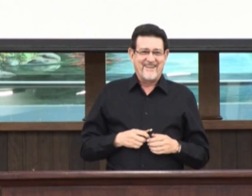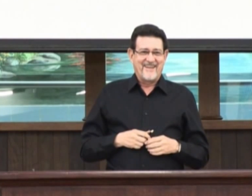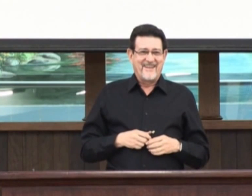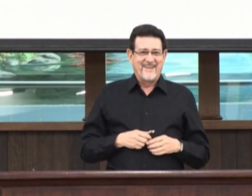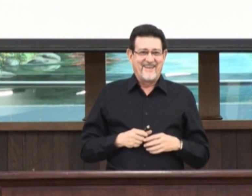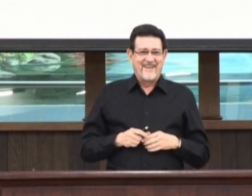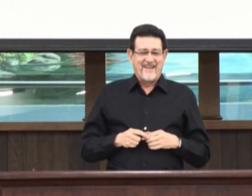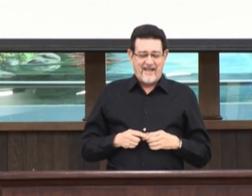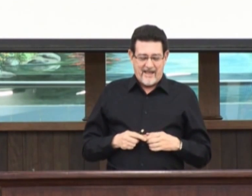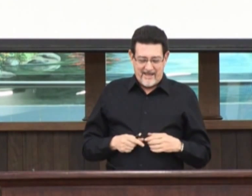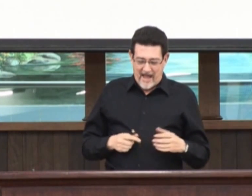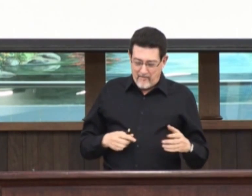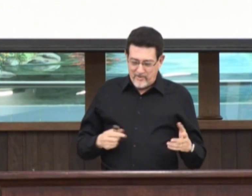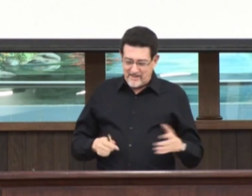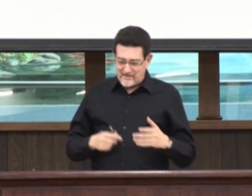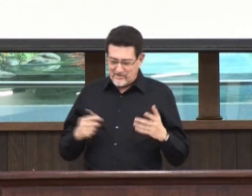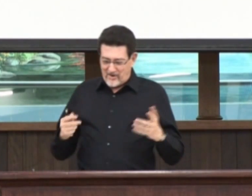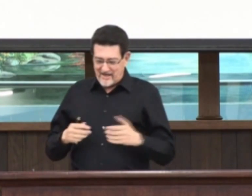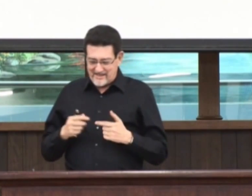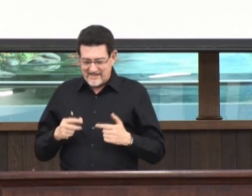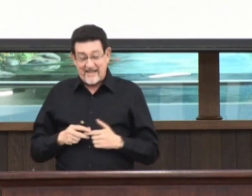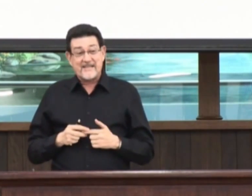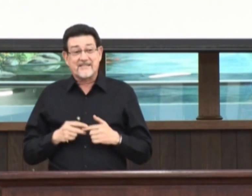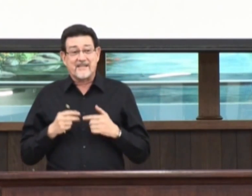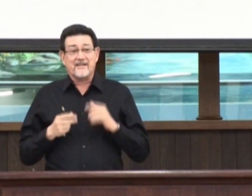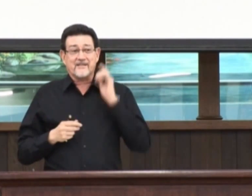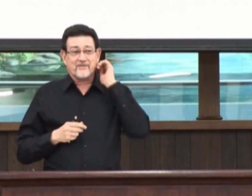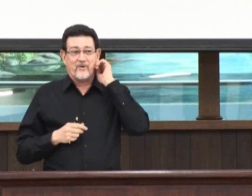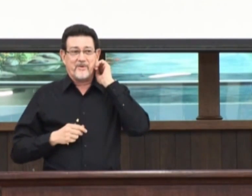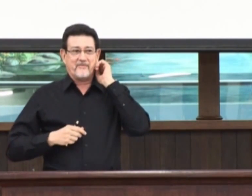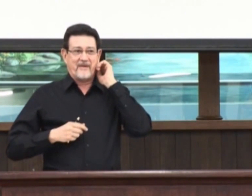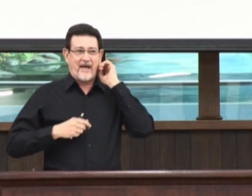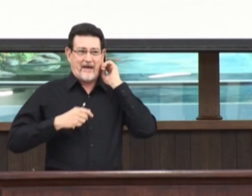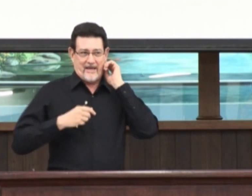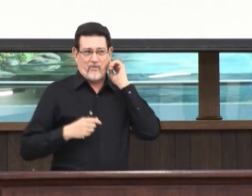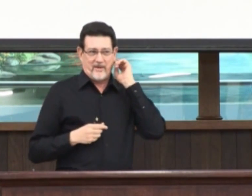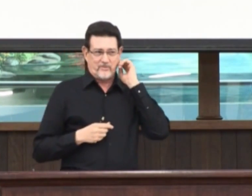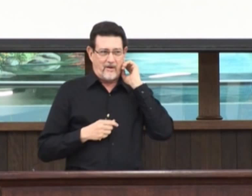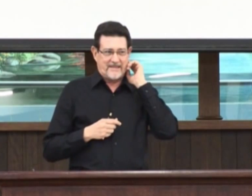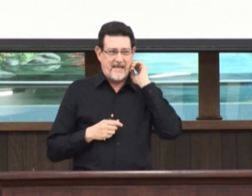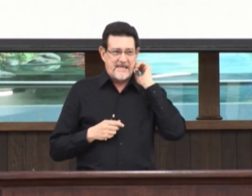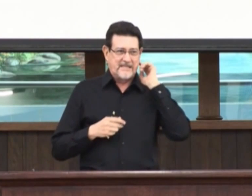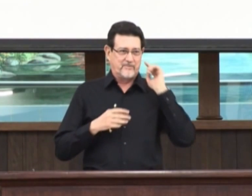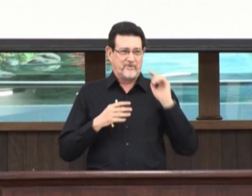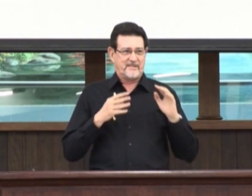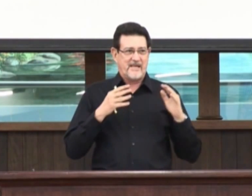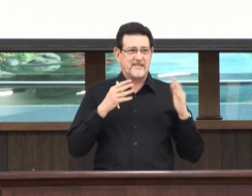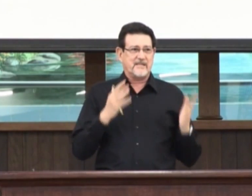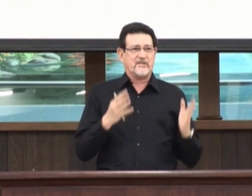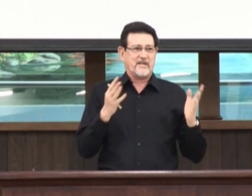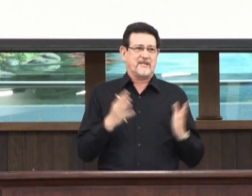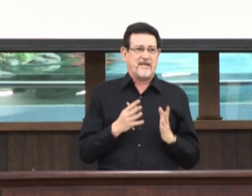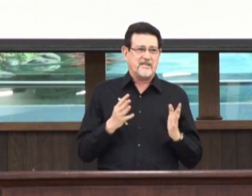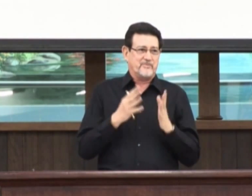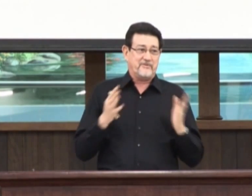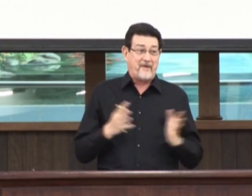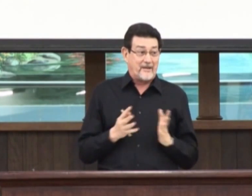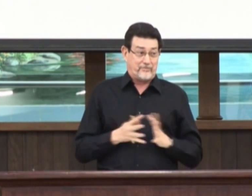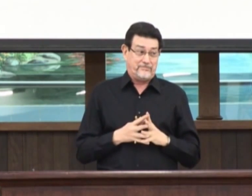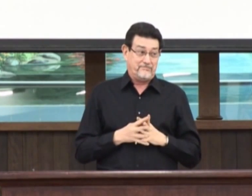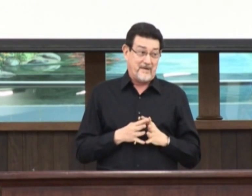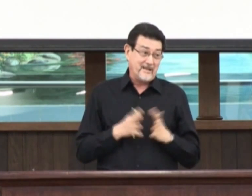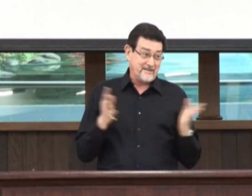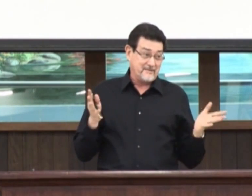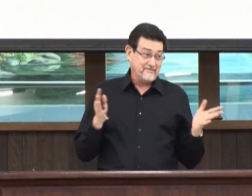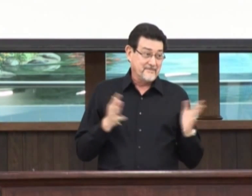E há muitas histórias interessantes sobre realmente o ateísmo, se existe ateísmo de